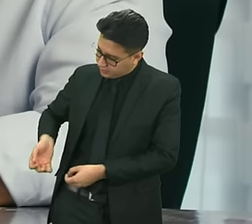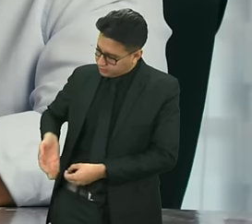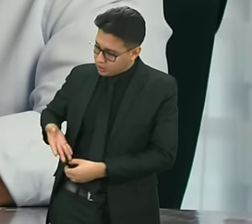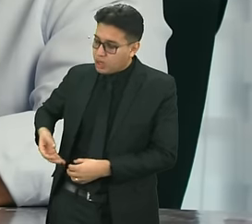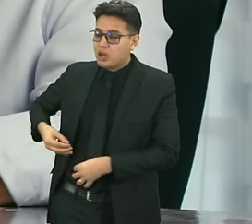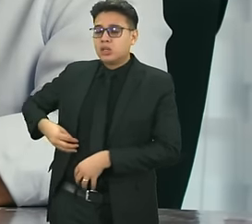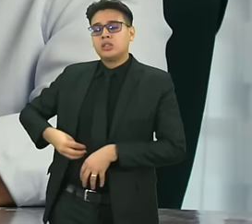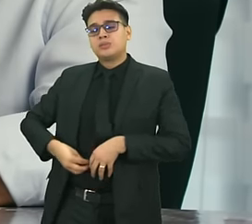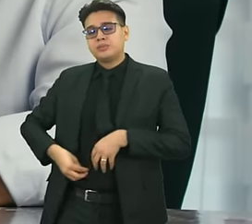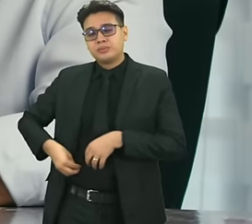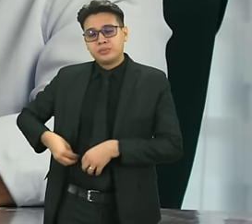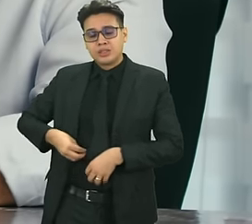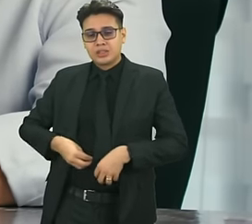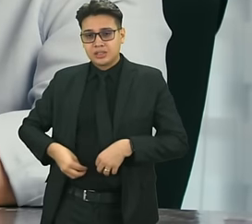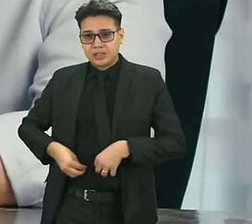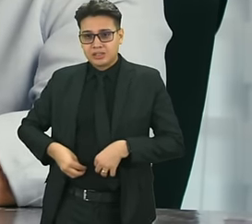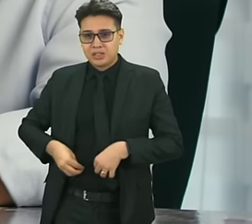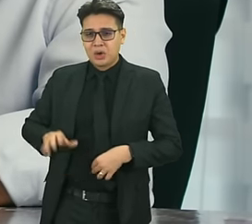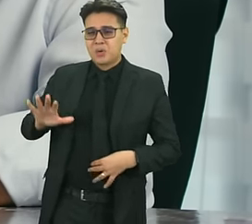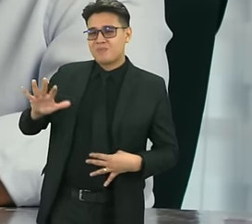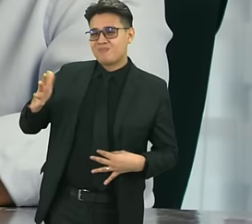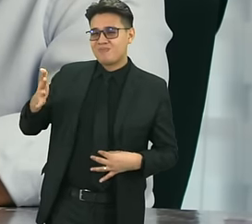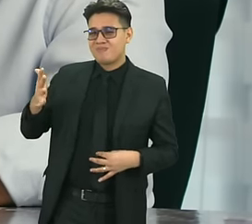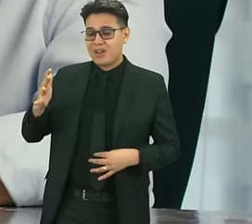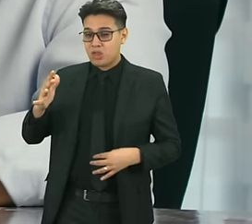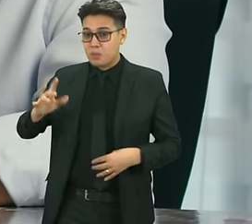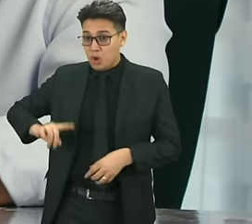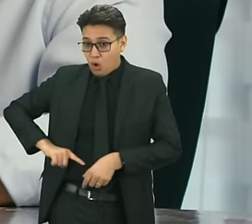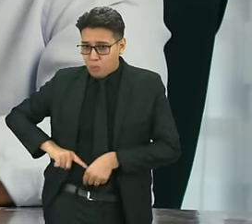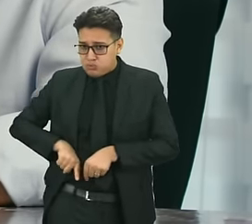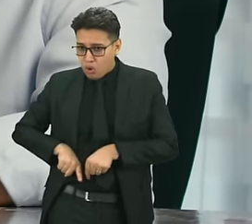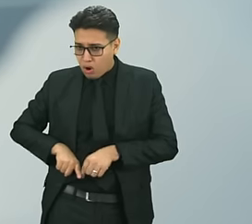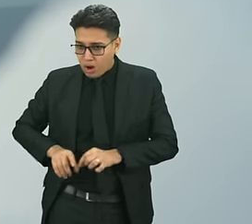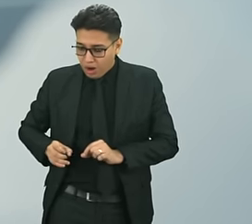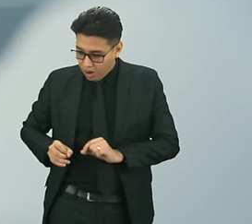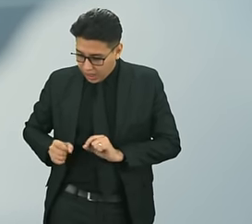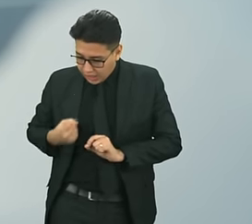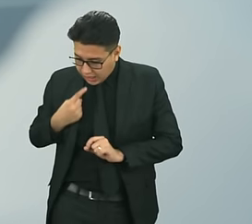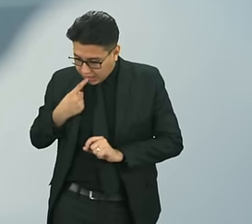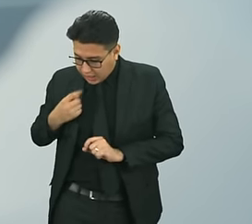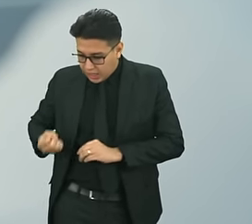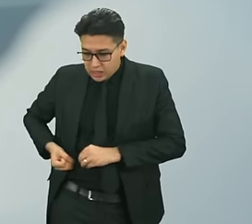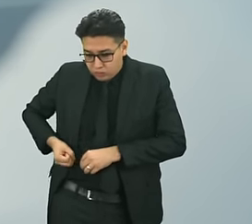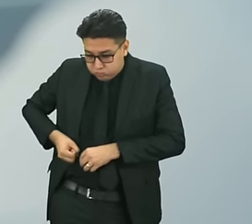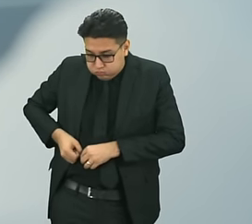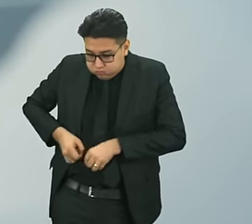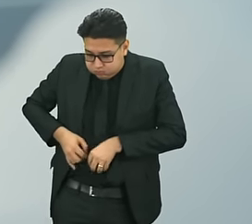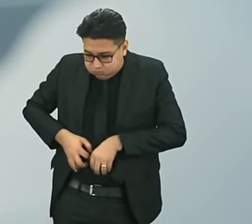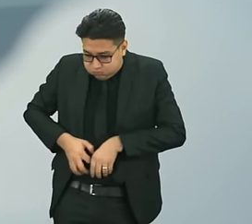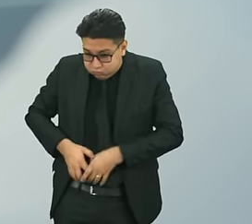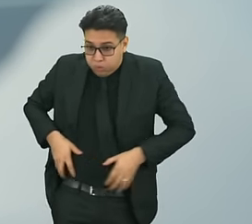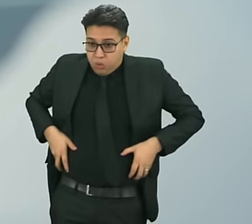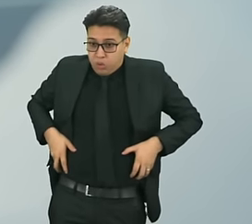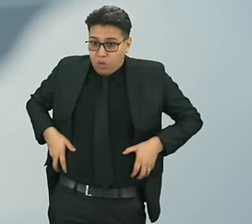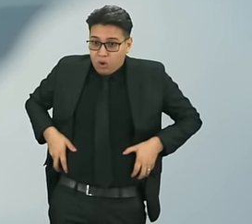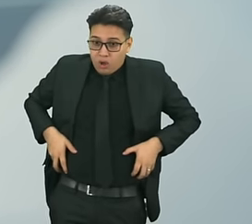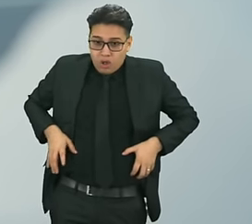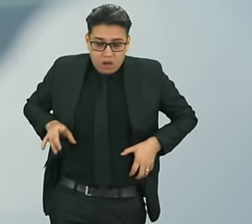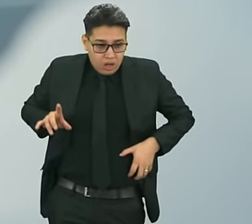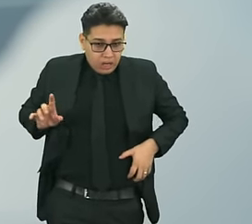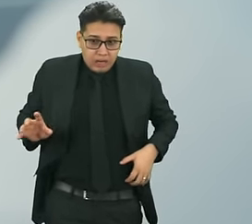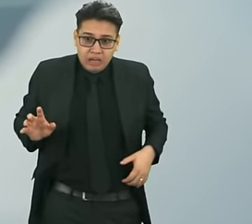tinha pelo menos 1-2 litros de dieta espalhado na cavidade abdominal. Ele estava em estado, assim,